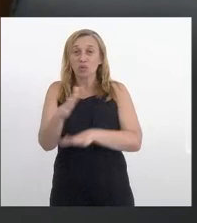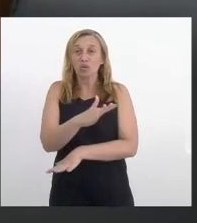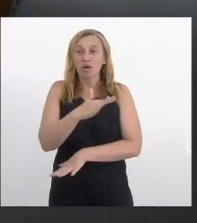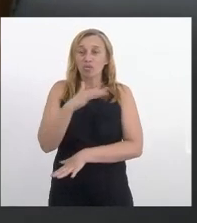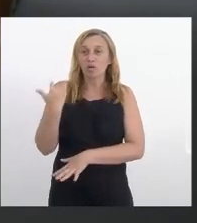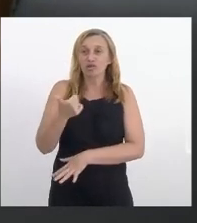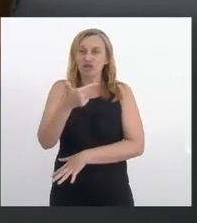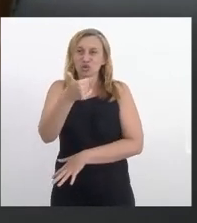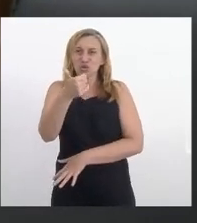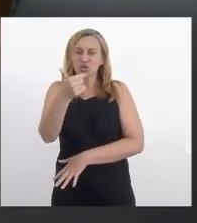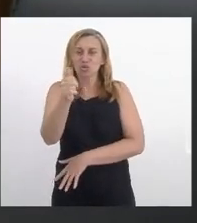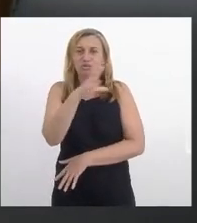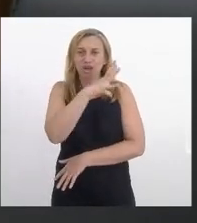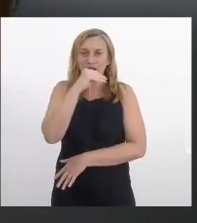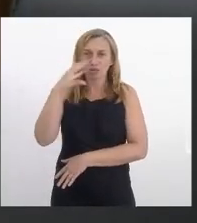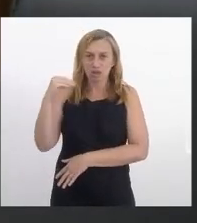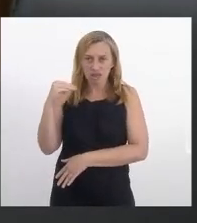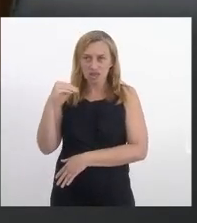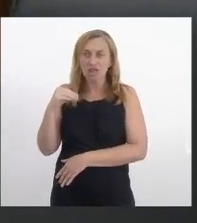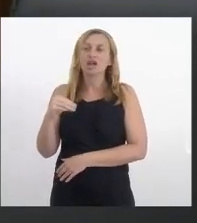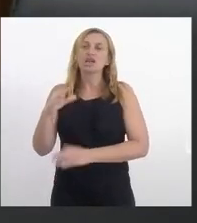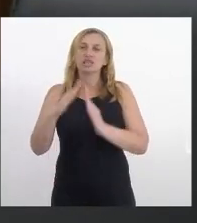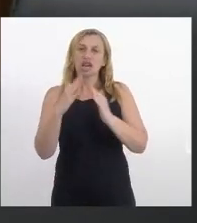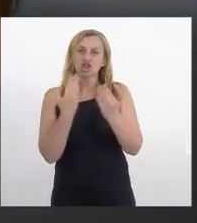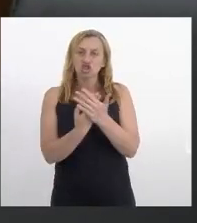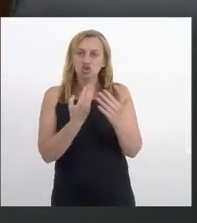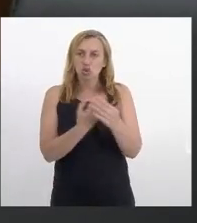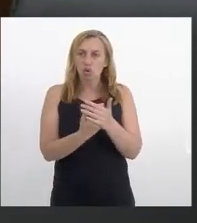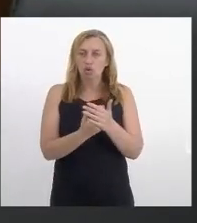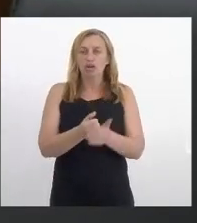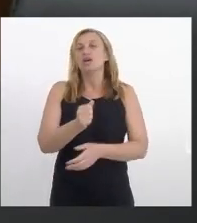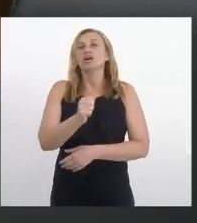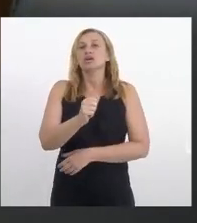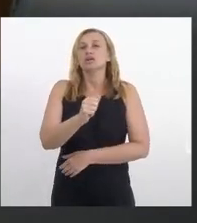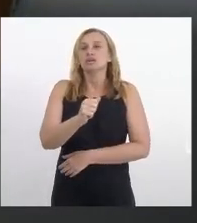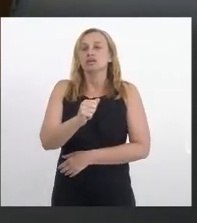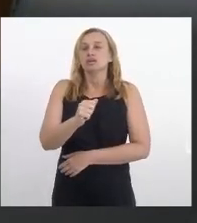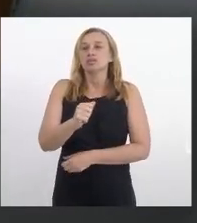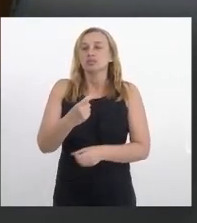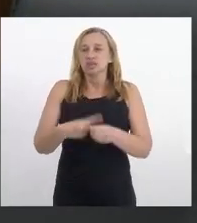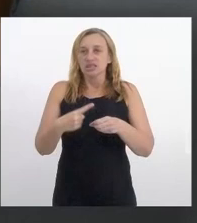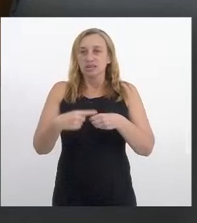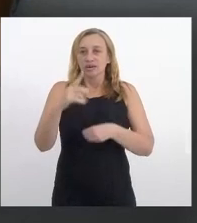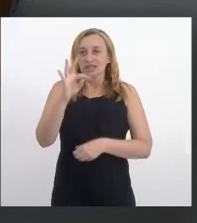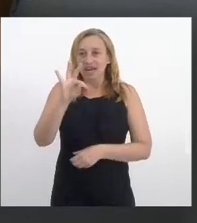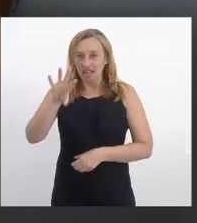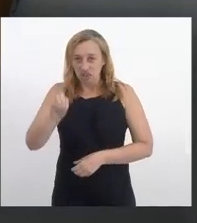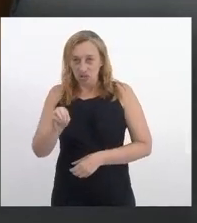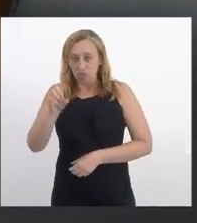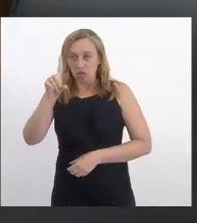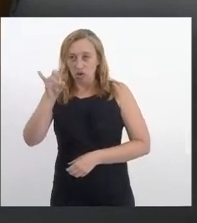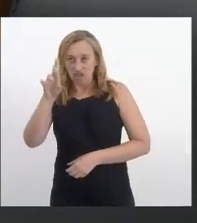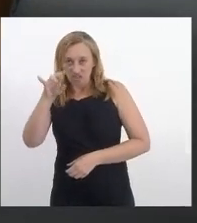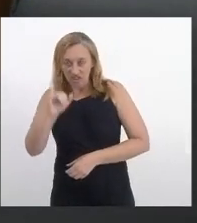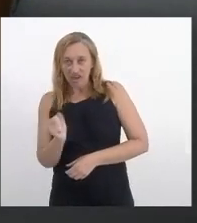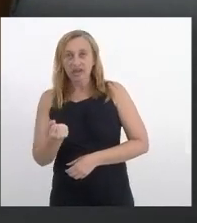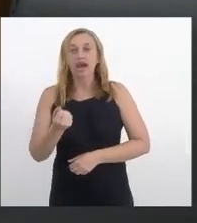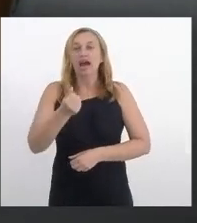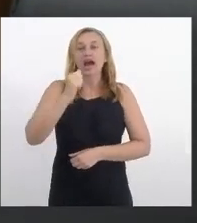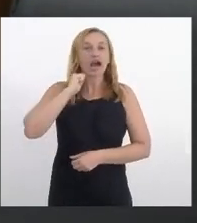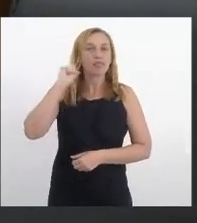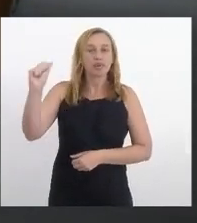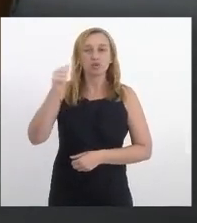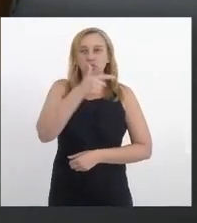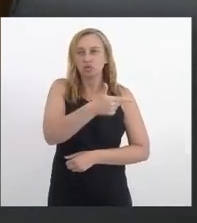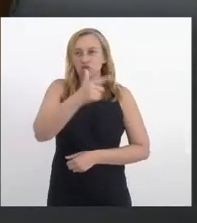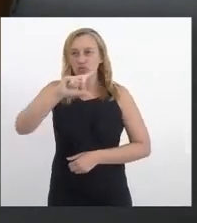12 adolescentes na Escola Municipal Tasso de Oliveira. Isso era abril de